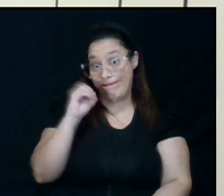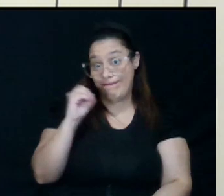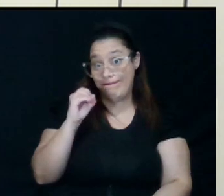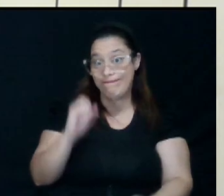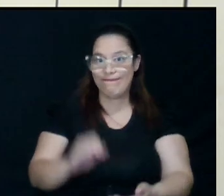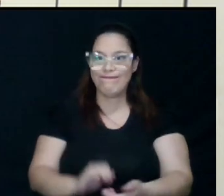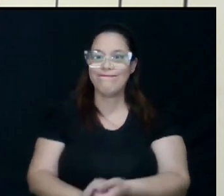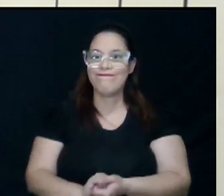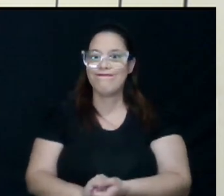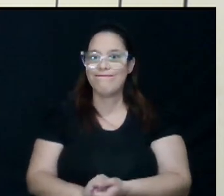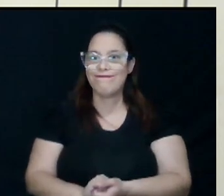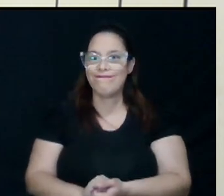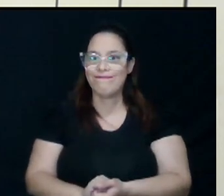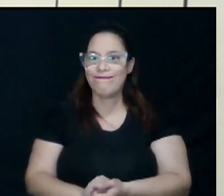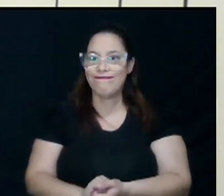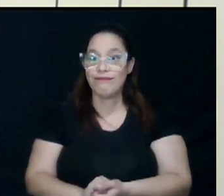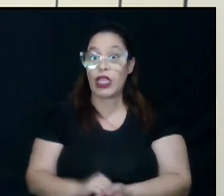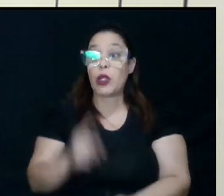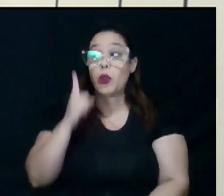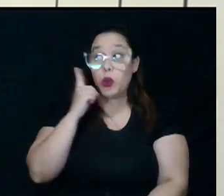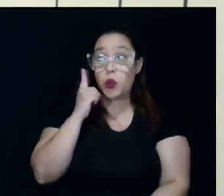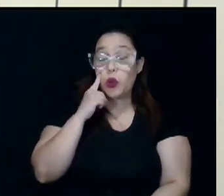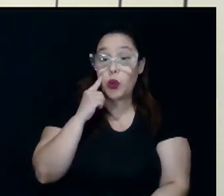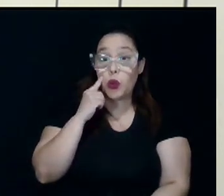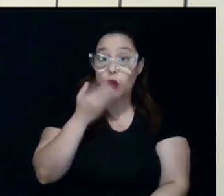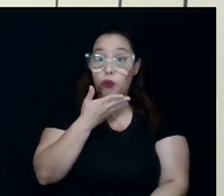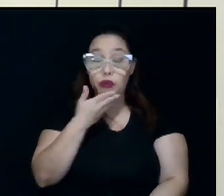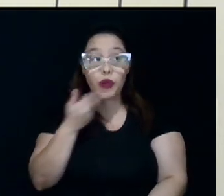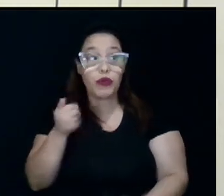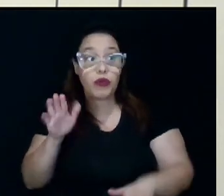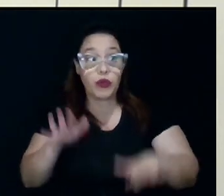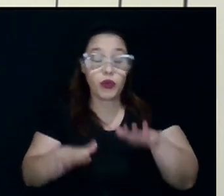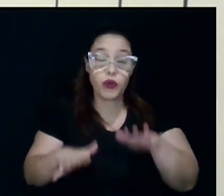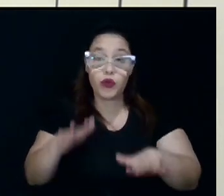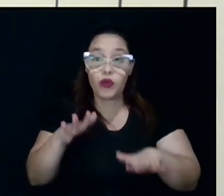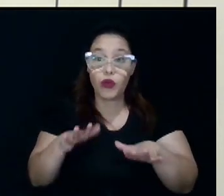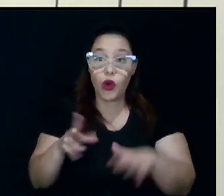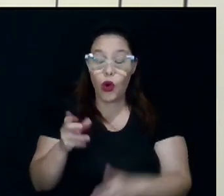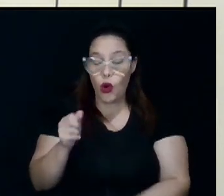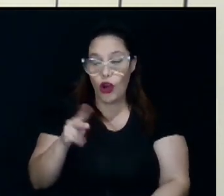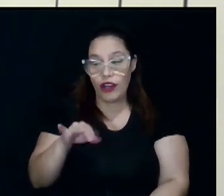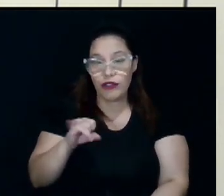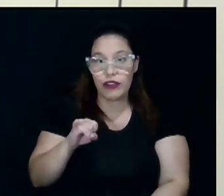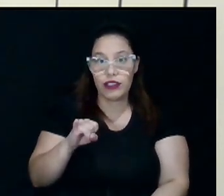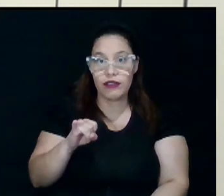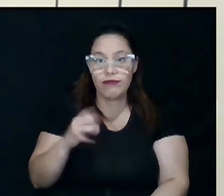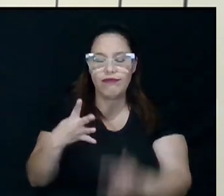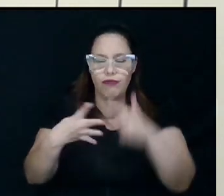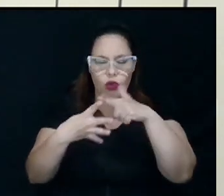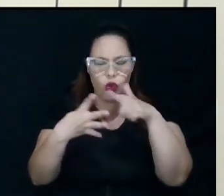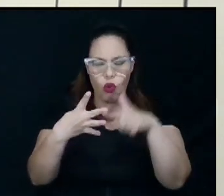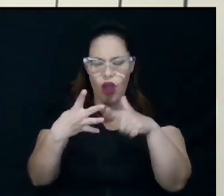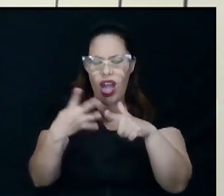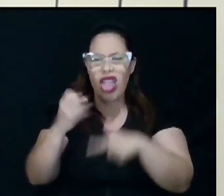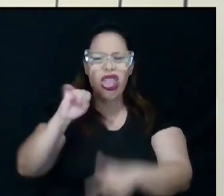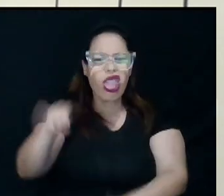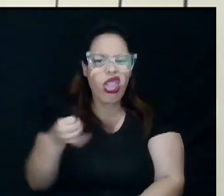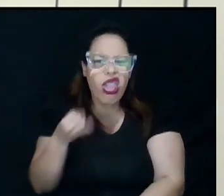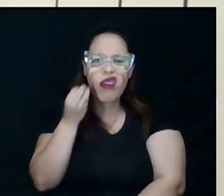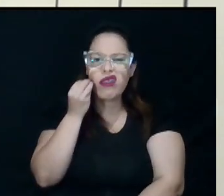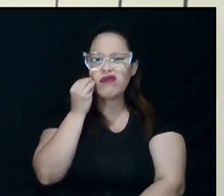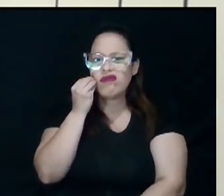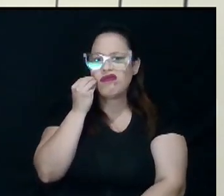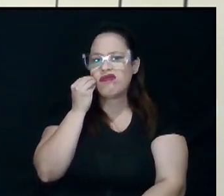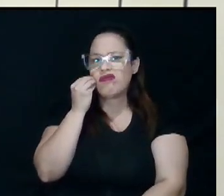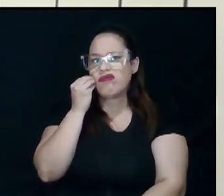Deu para ver, né, nos melhores momentos que o Avaí teve pelo menos 4 ótimas oportunidades, mas ora parou